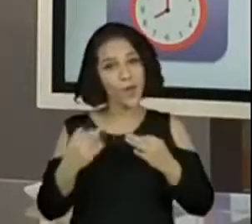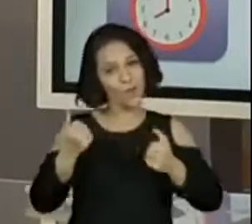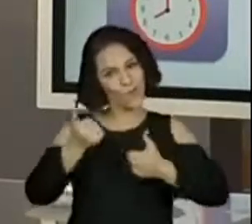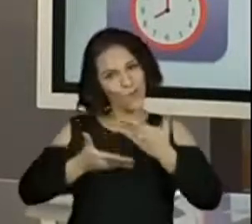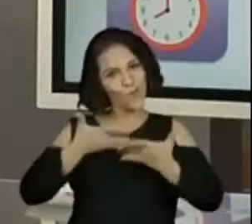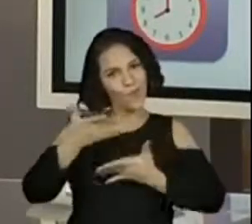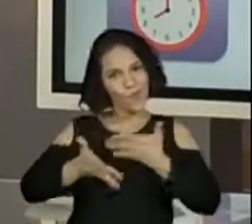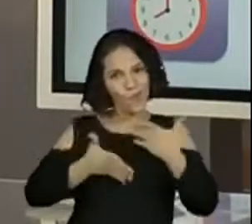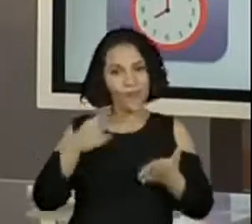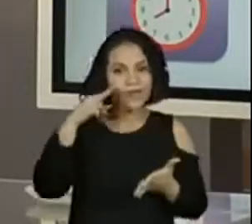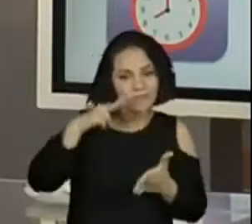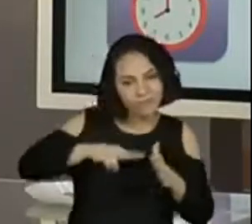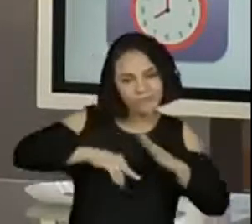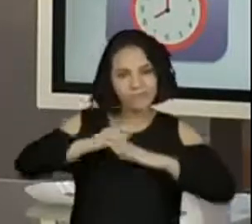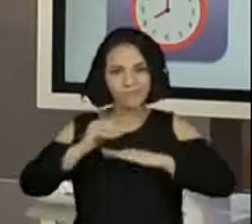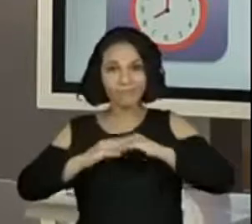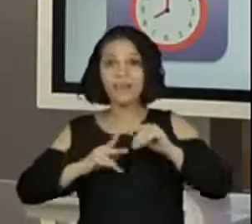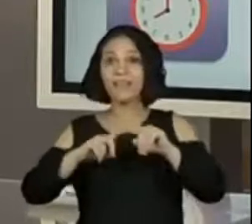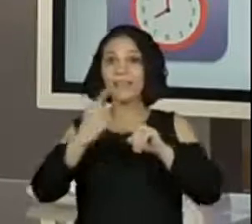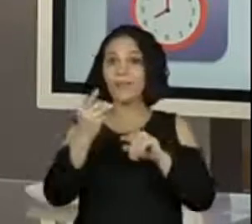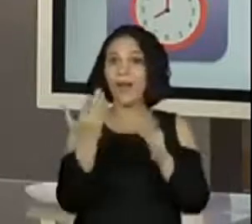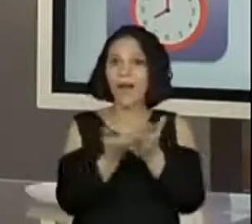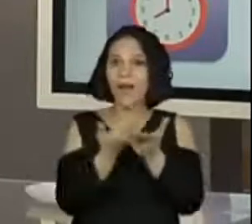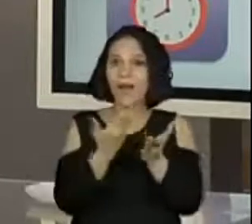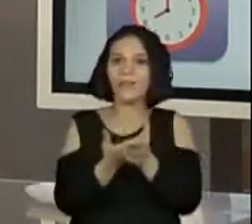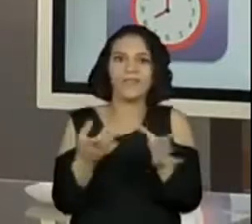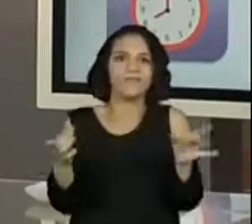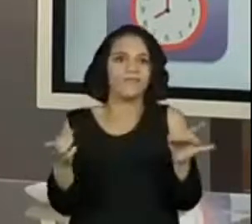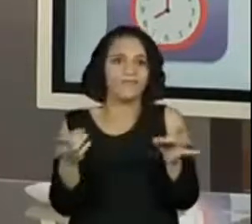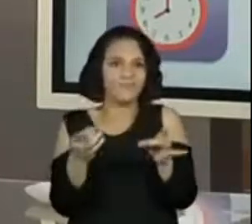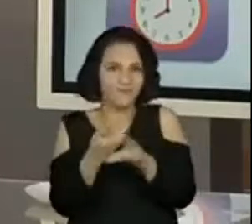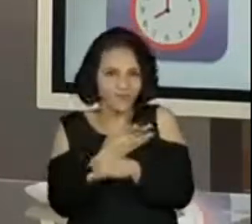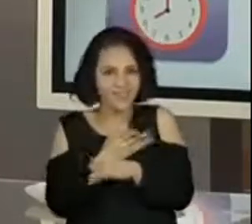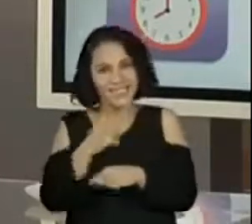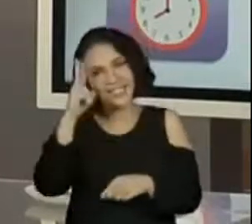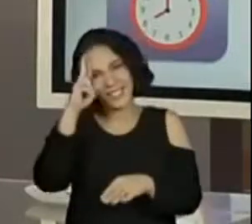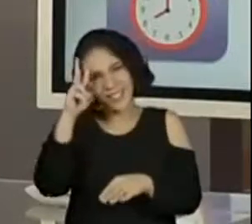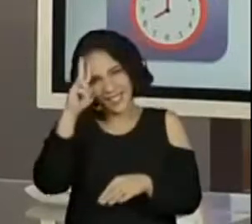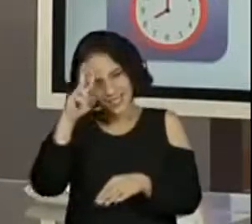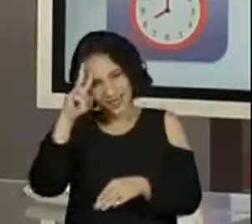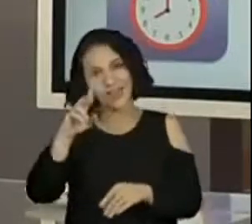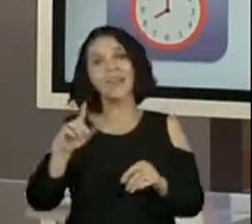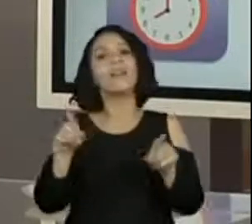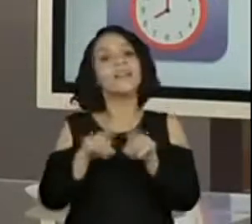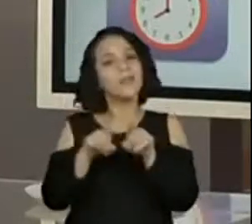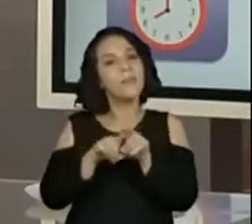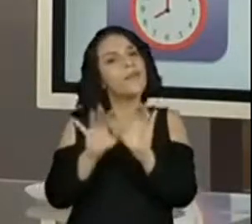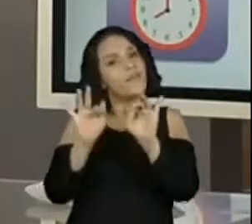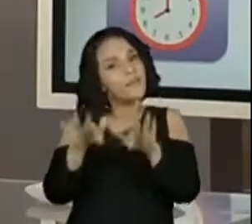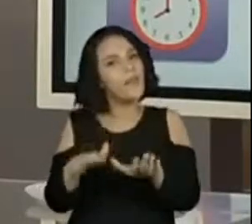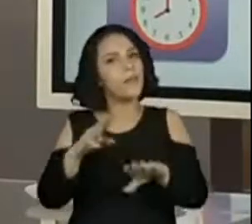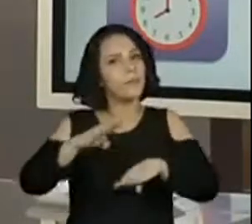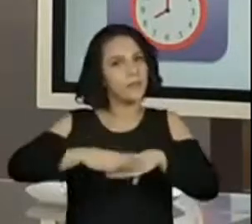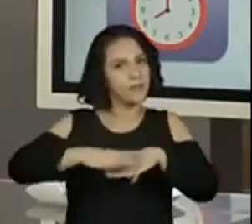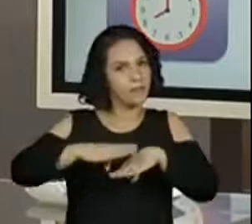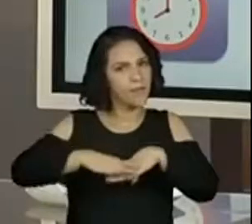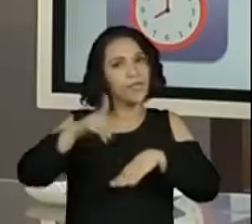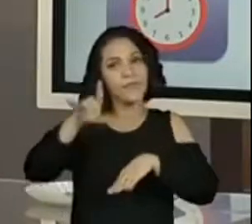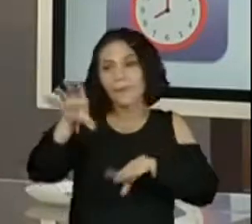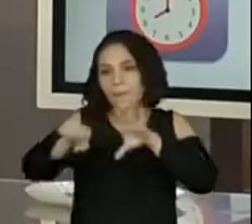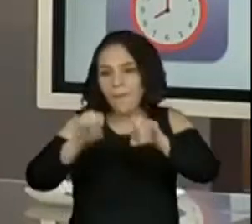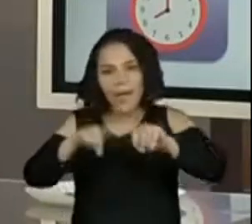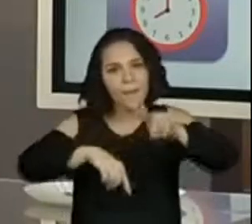aqui e depois que a aula terminar, a de história e depois a de matemática, Aí você vai atrás do material e constrói